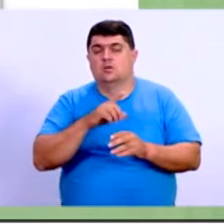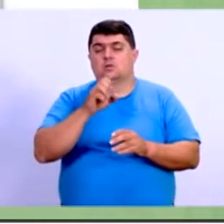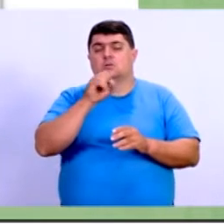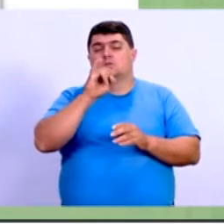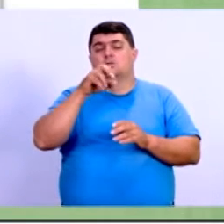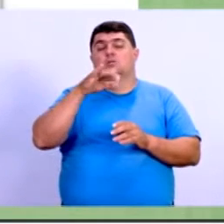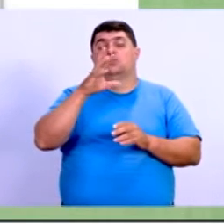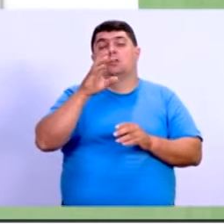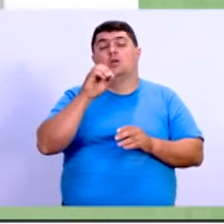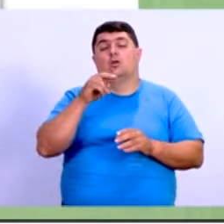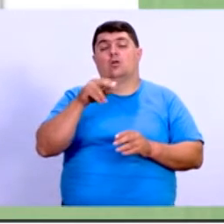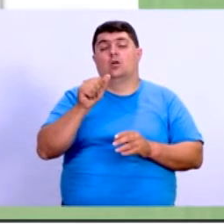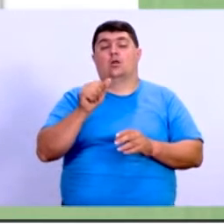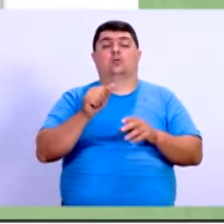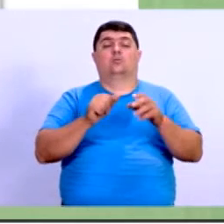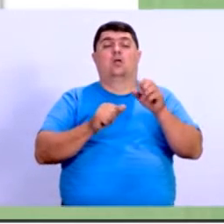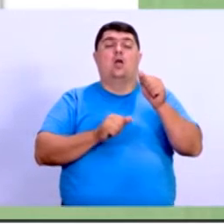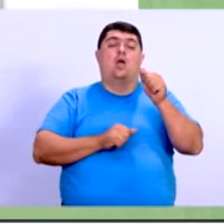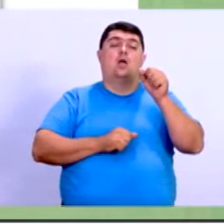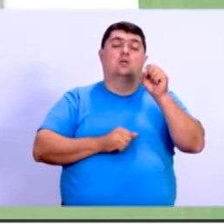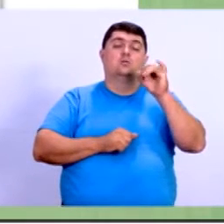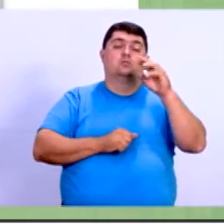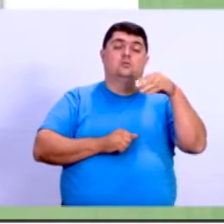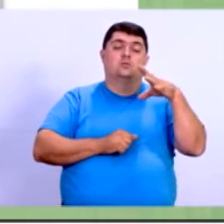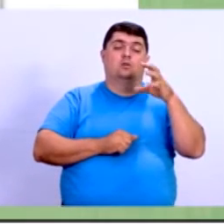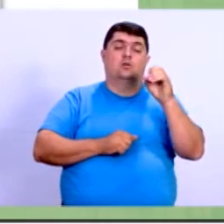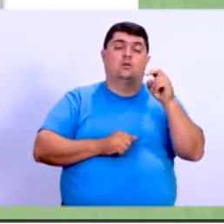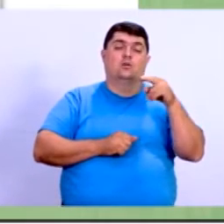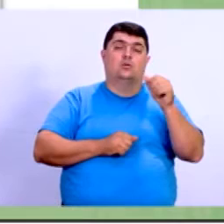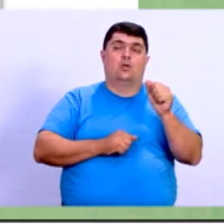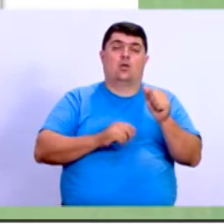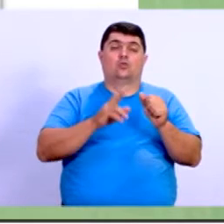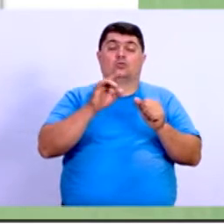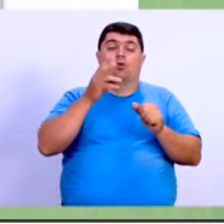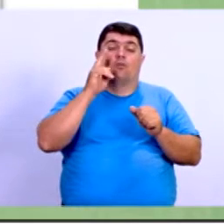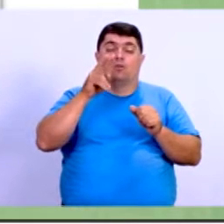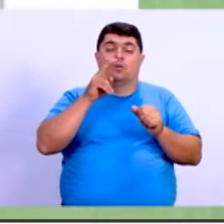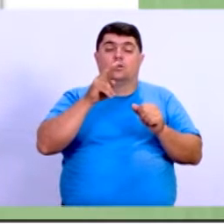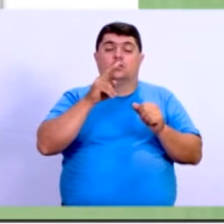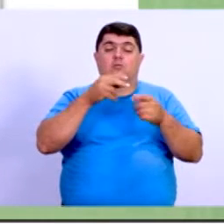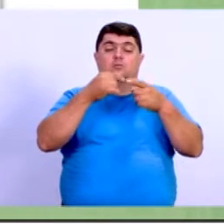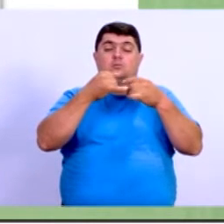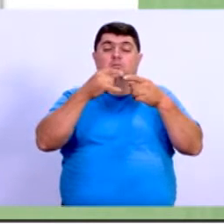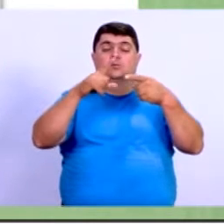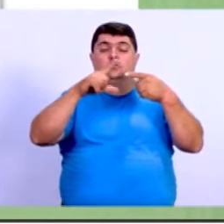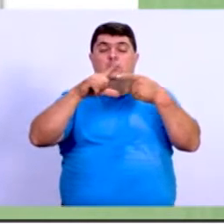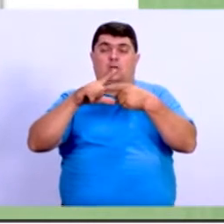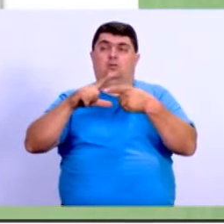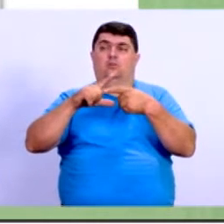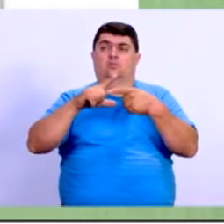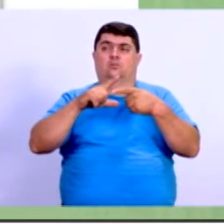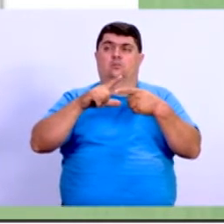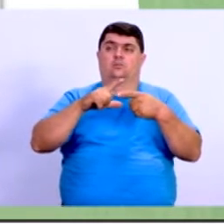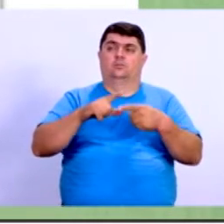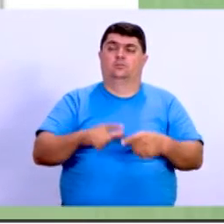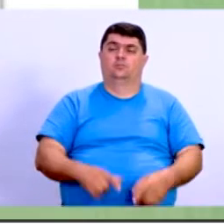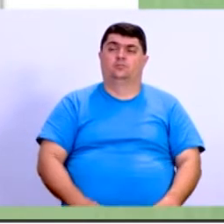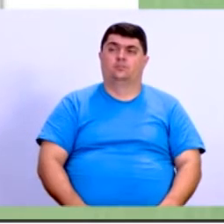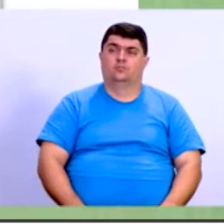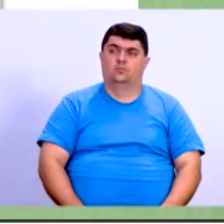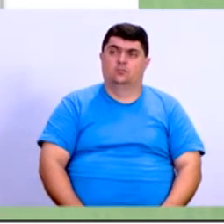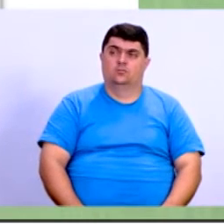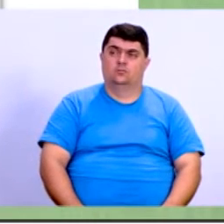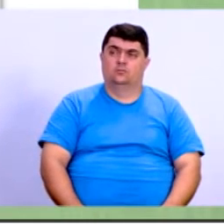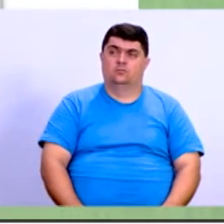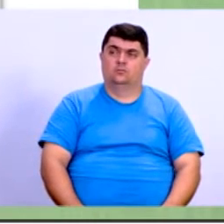mensagem assíncrona, uma mensagem simples. Observem a seta, logo é uma mensagem síncrona.